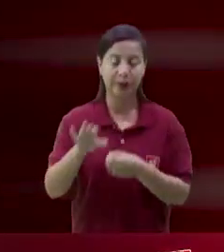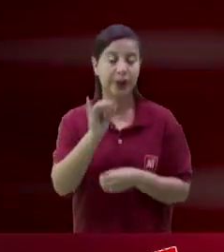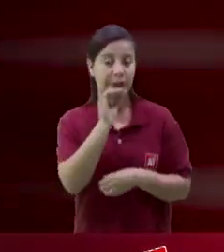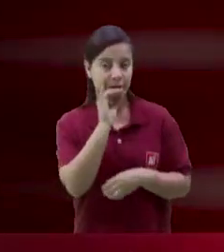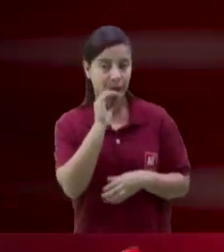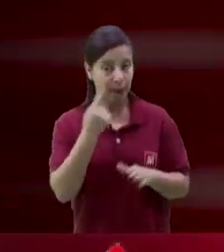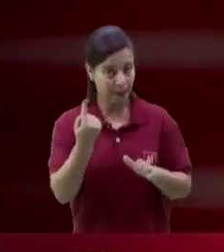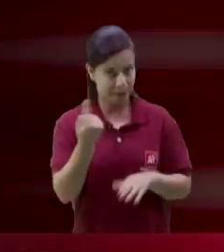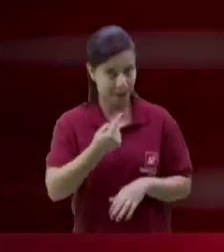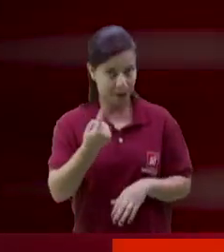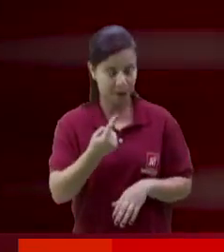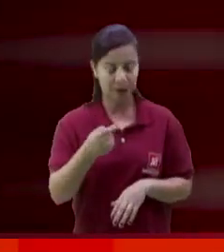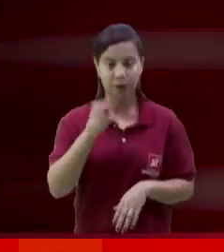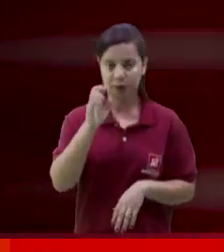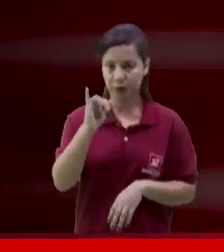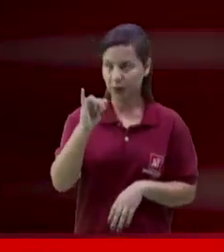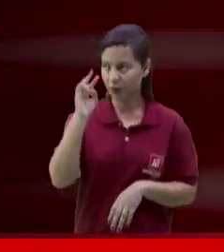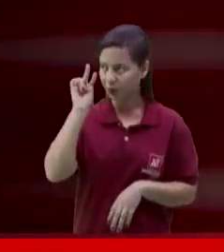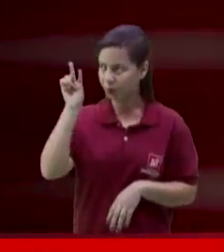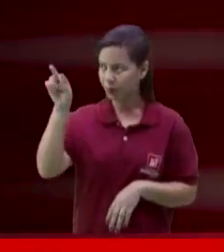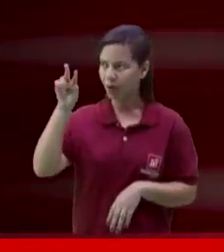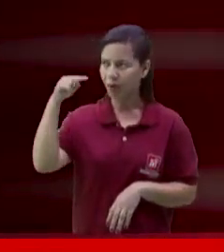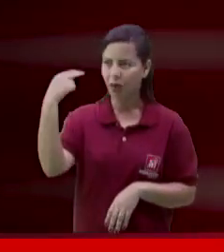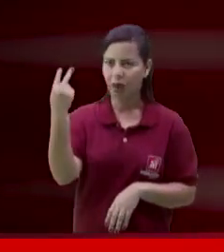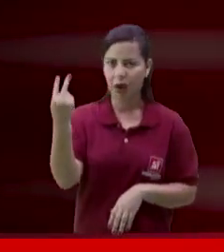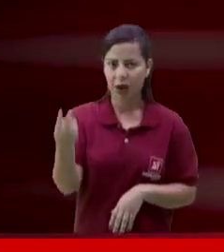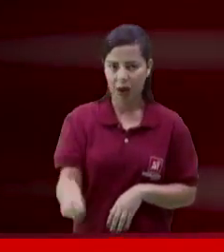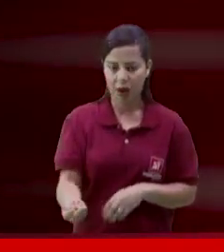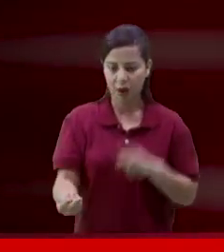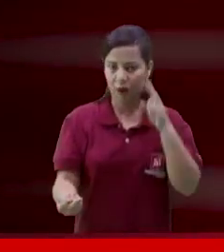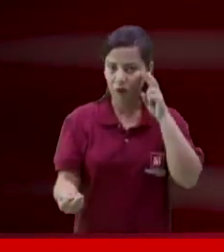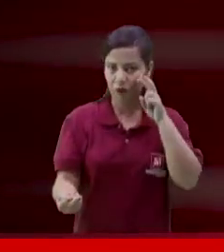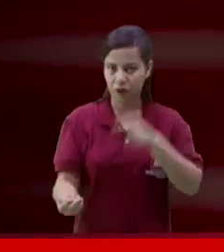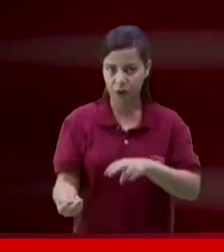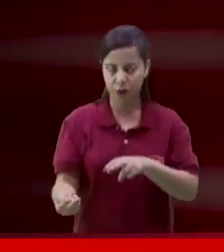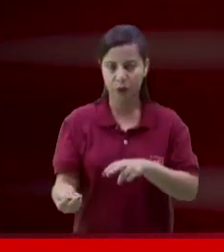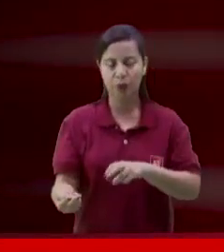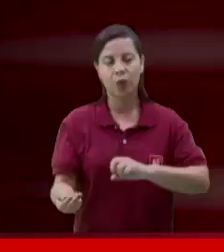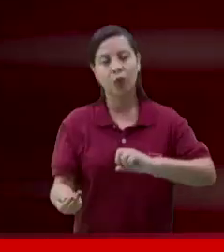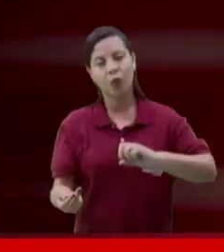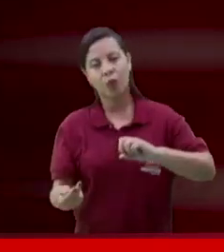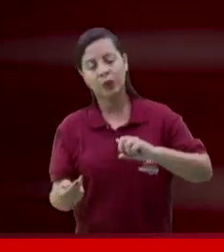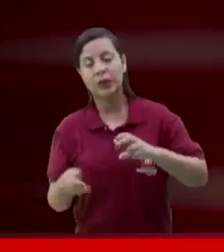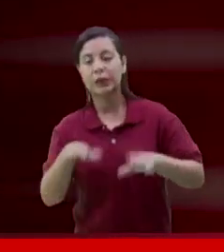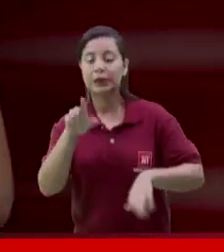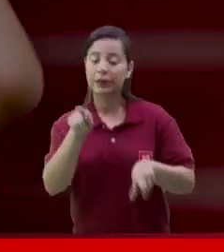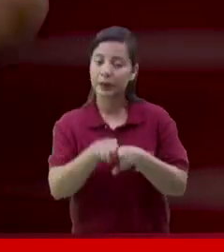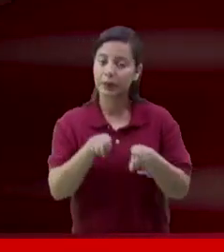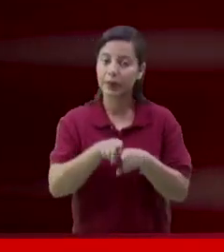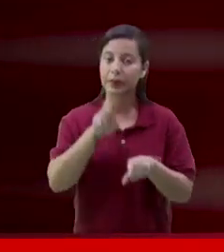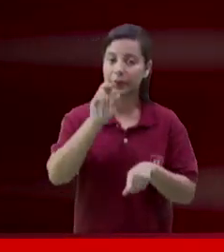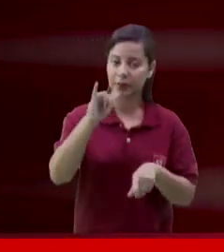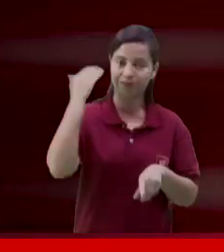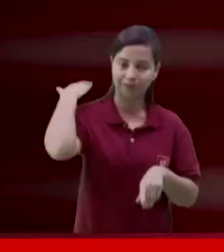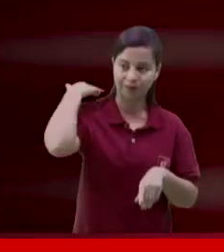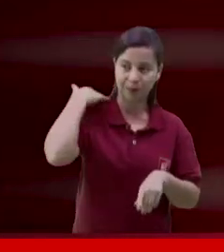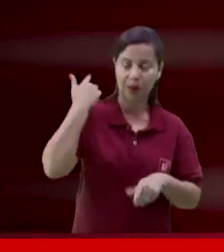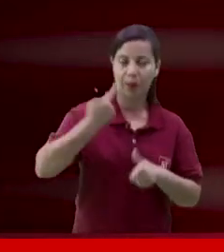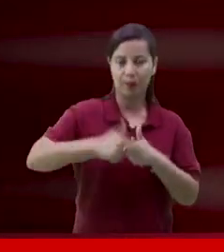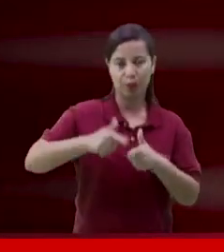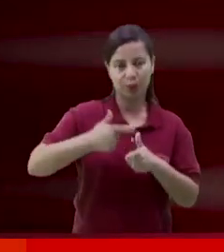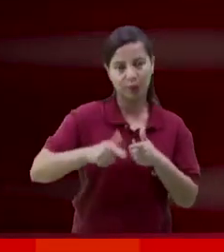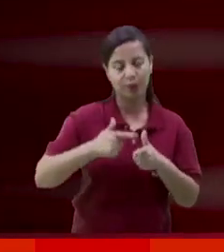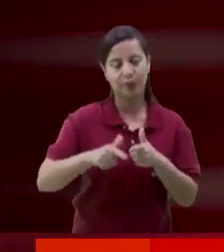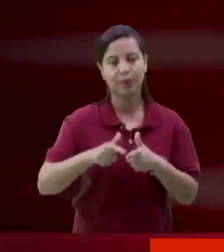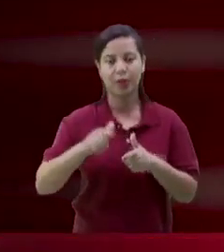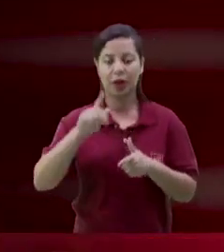a queda, eu presenciei o trauma, existe alguma suspeita de lesão cervical? A região aqui da